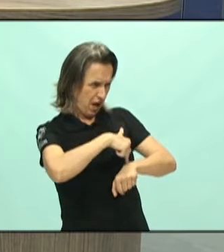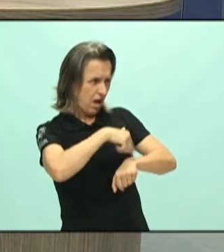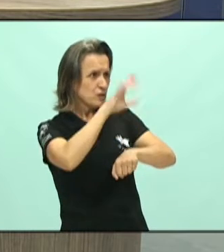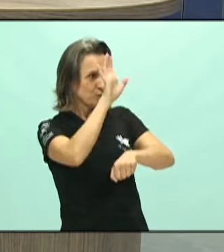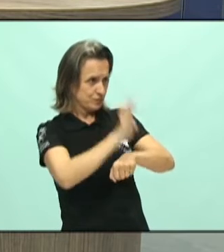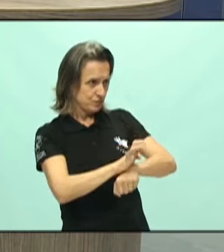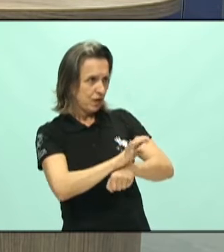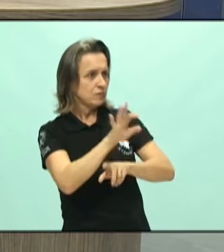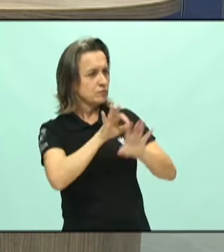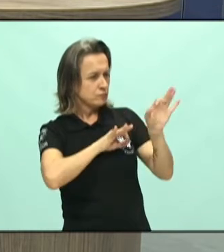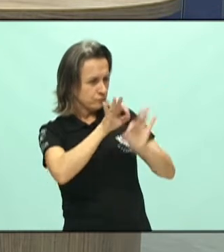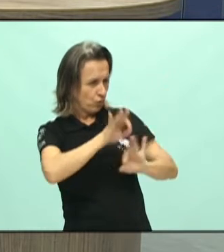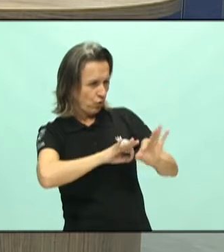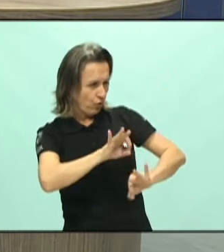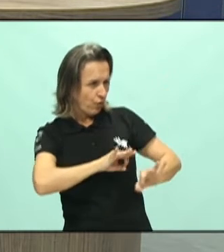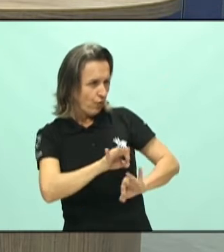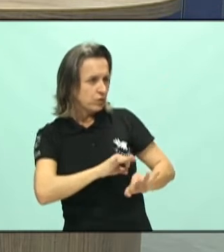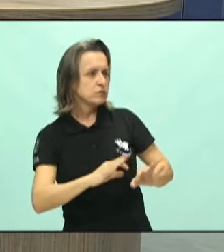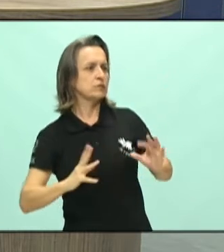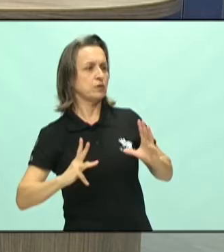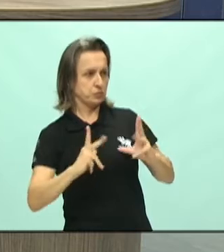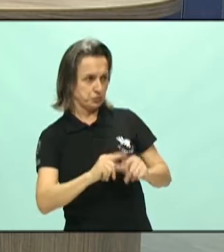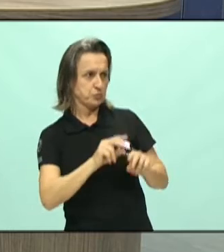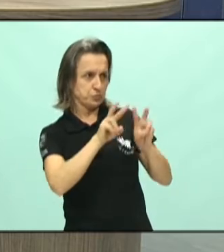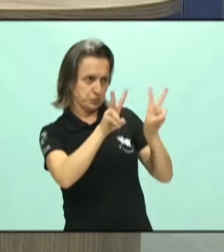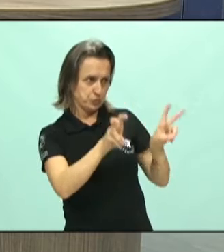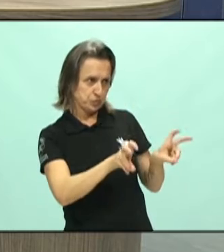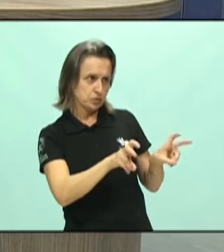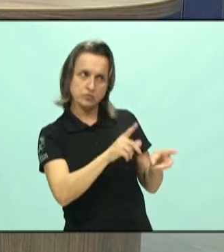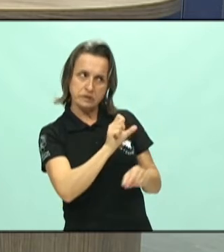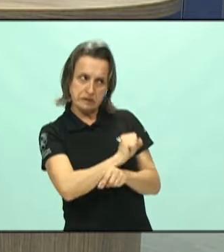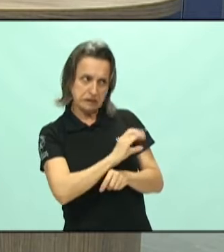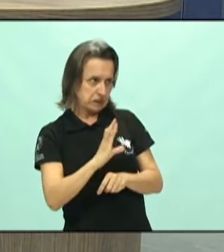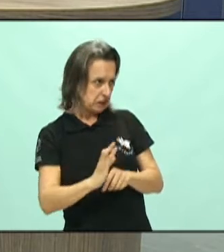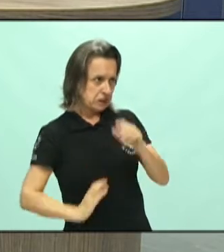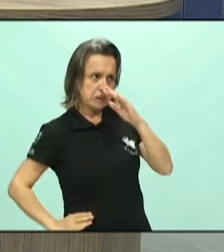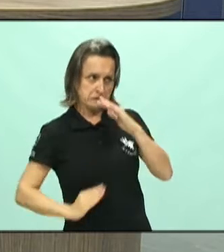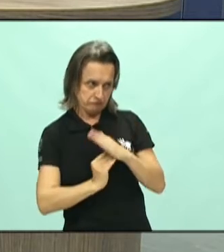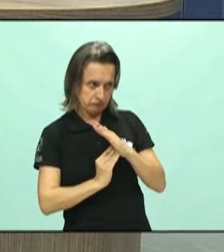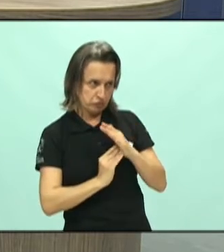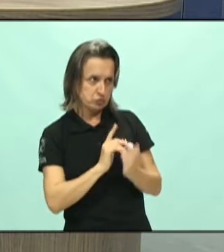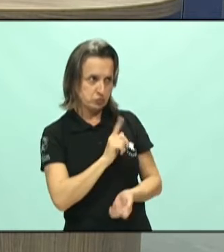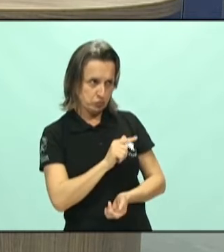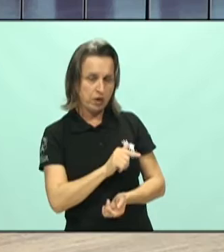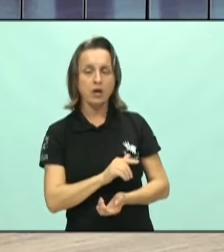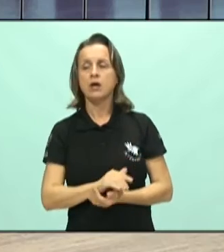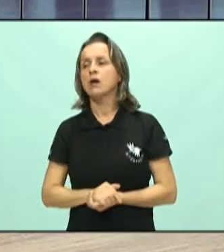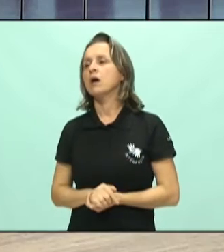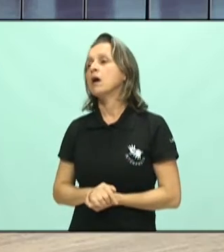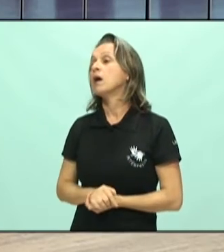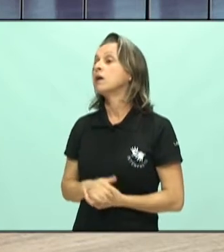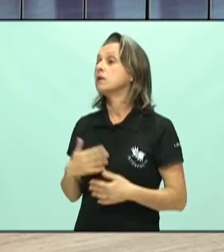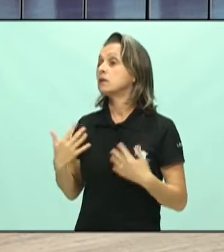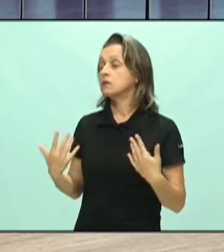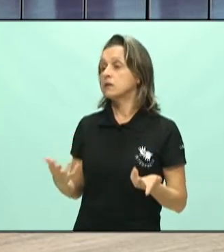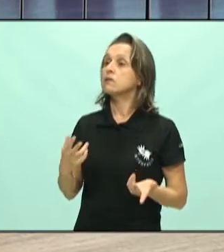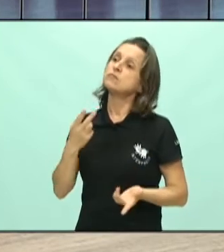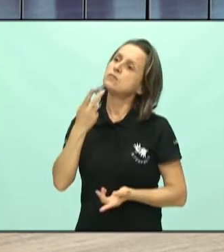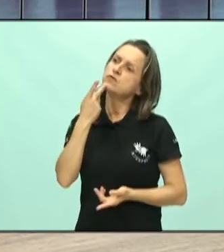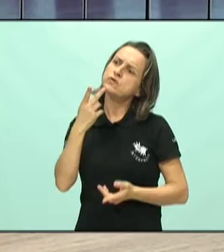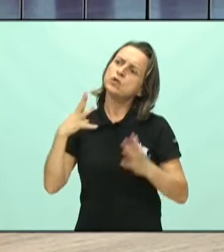regulamentassem essa questão e Santa Catarina ficou por último. Ele fez, como eu disse, todos